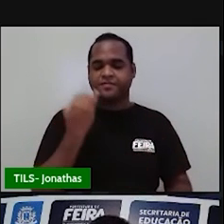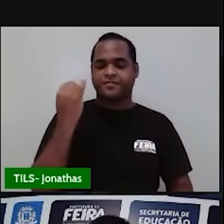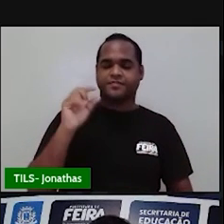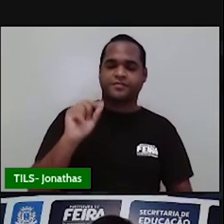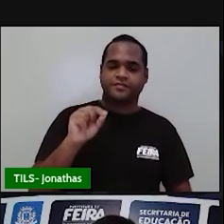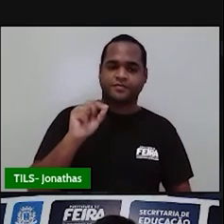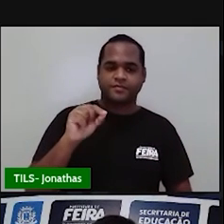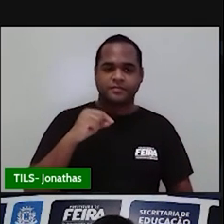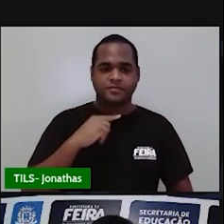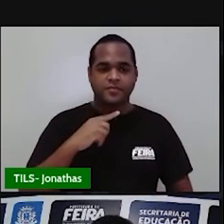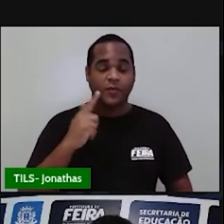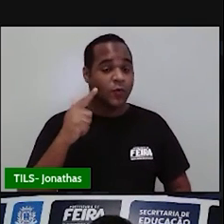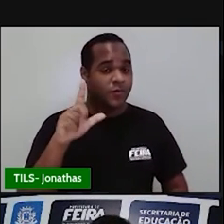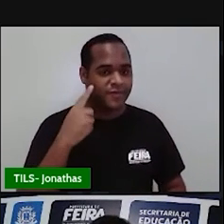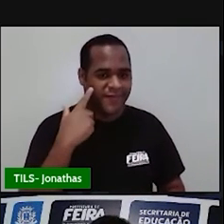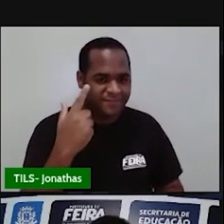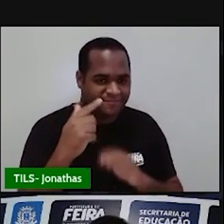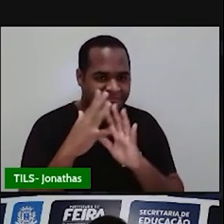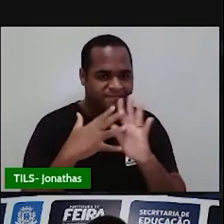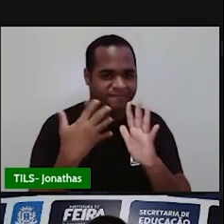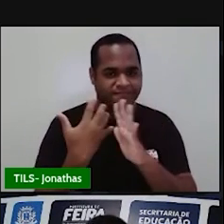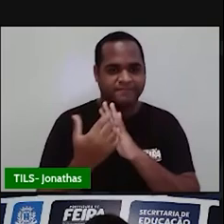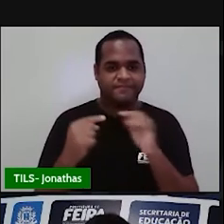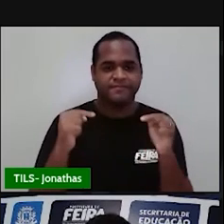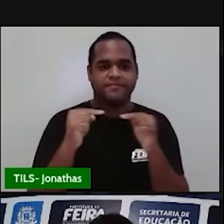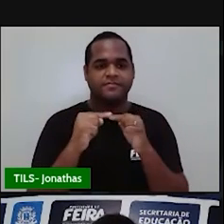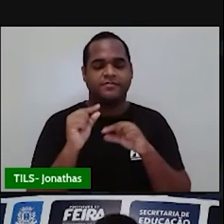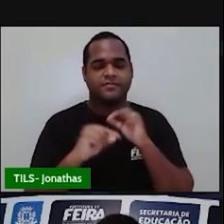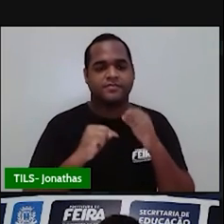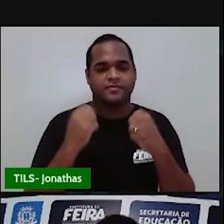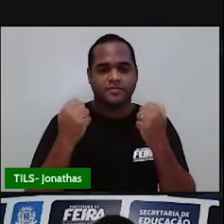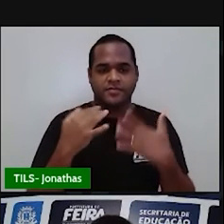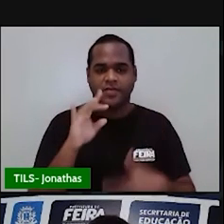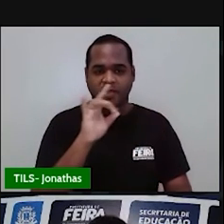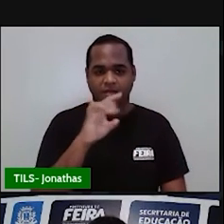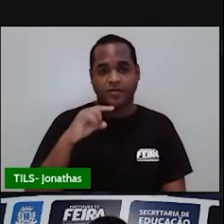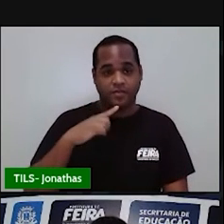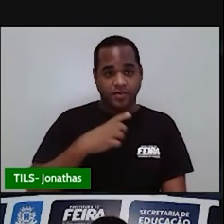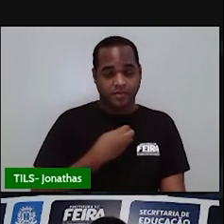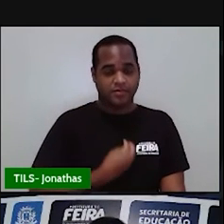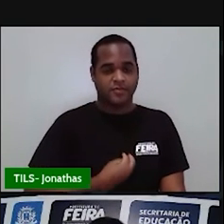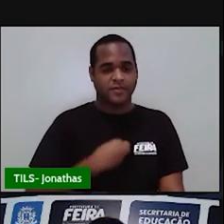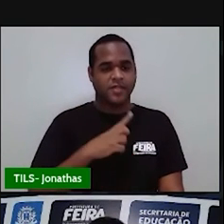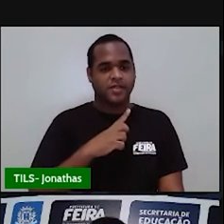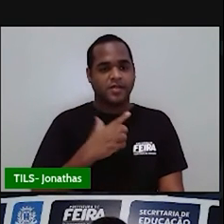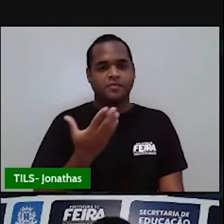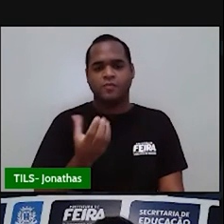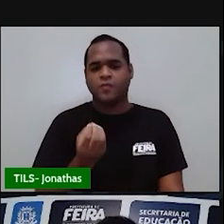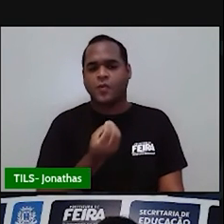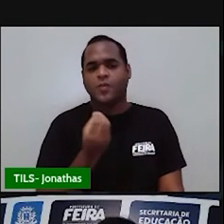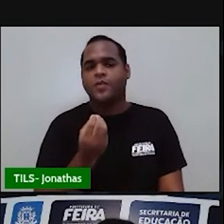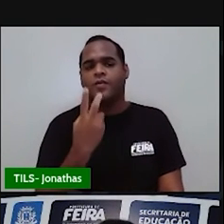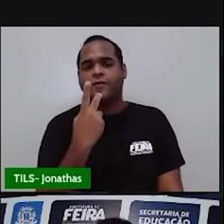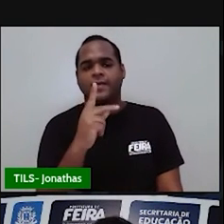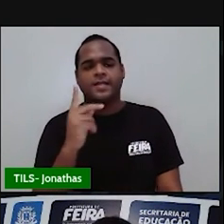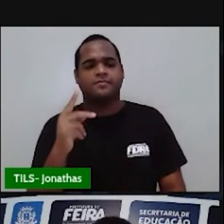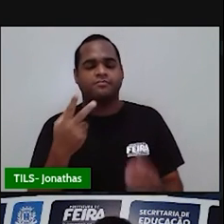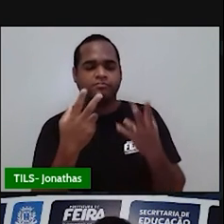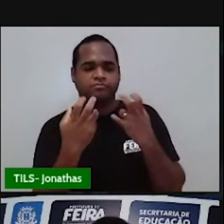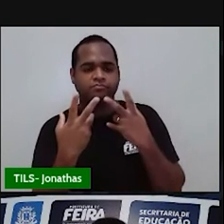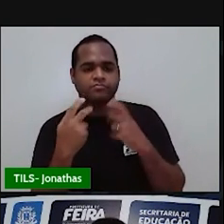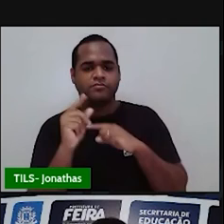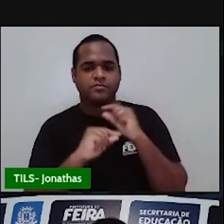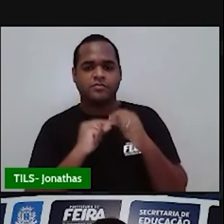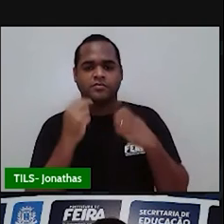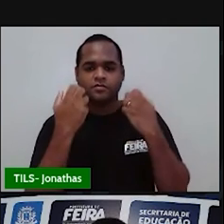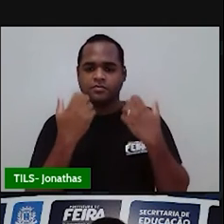com essa tabela aí, ó, você fazer uma tabelinha dessa, certo? Para você conseguir perceber como é